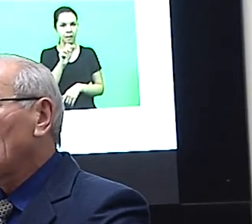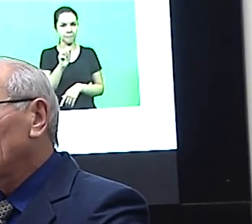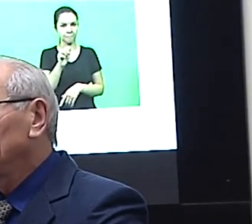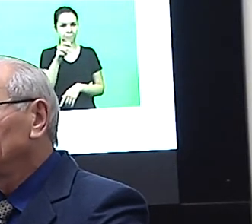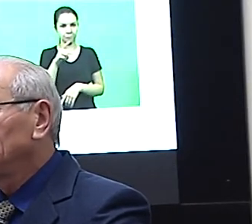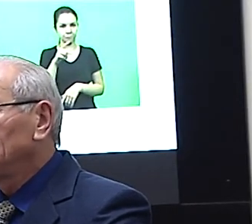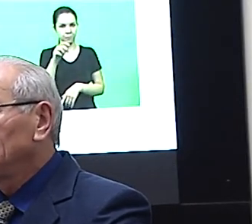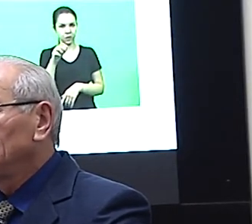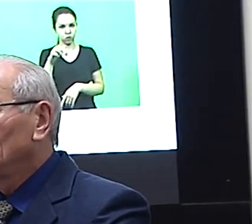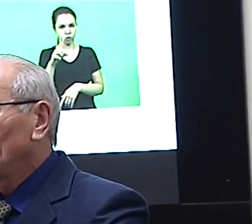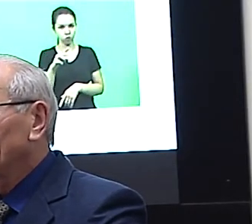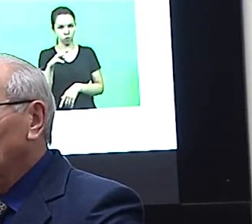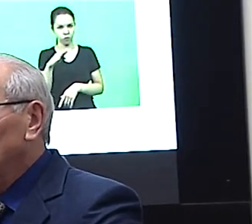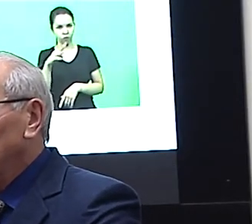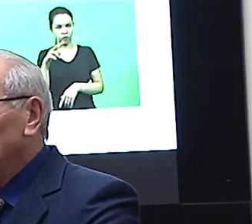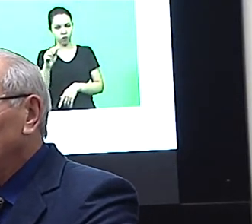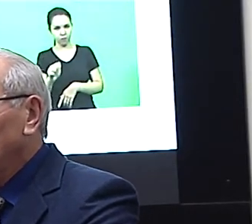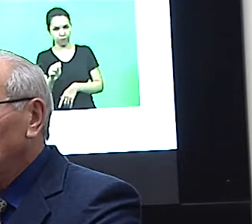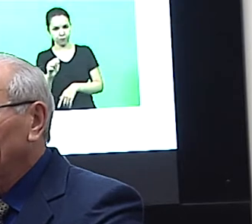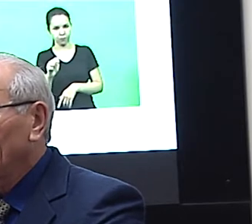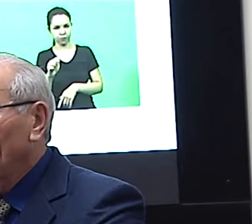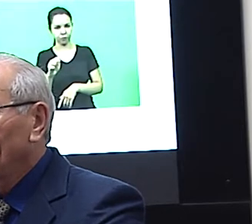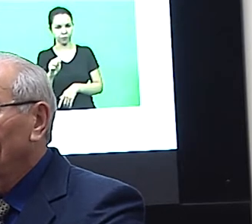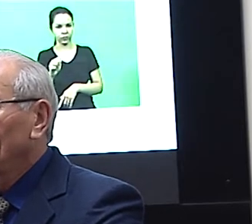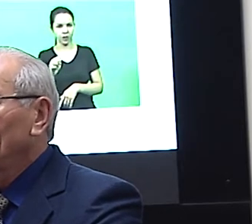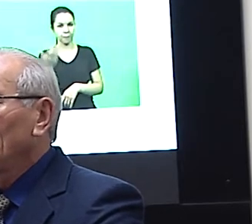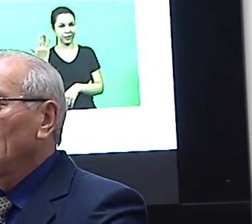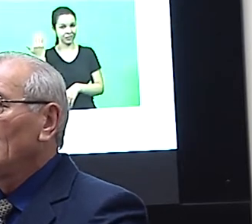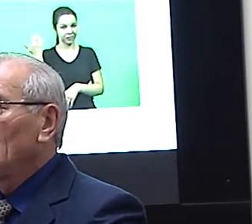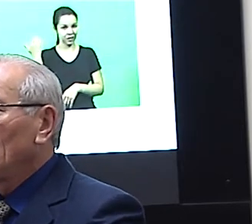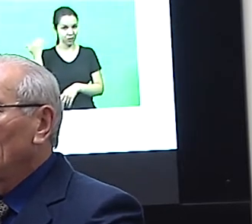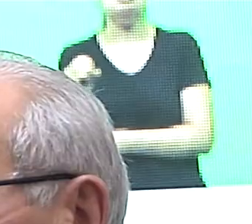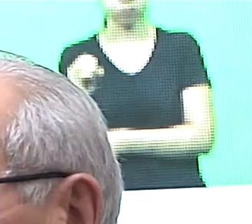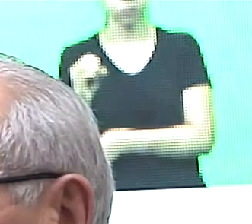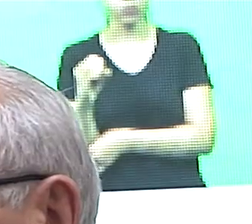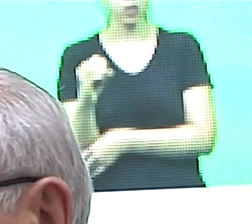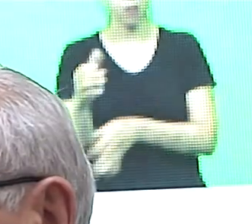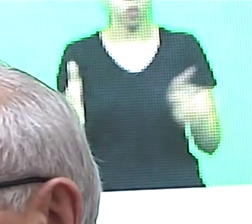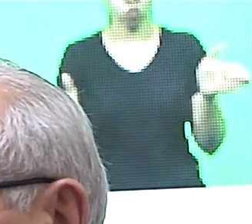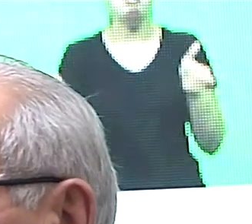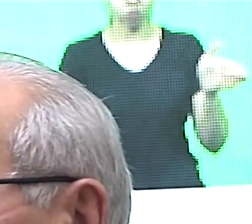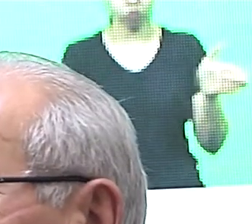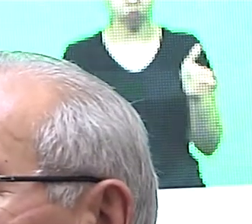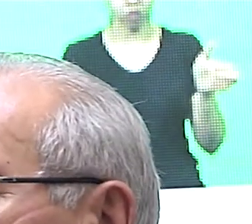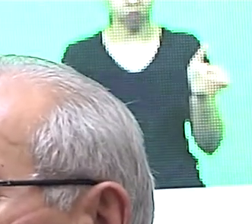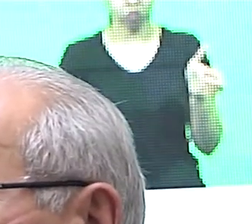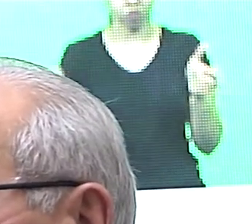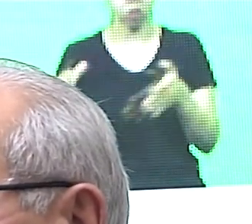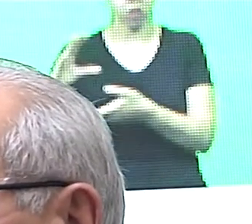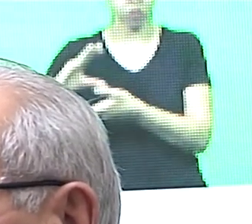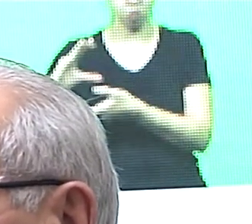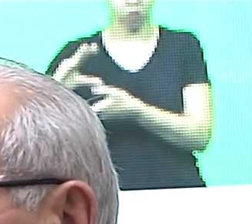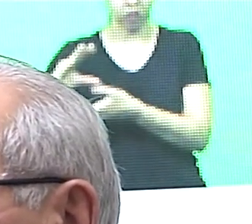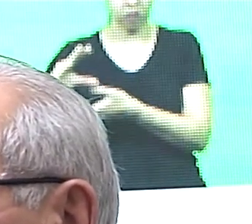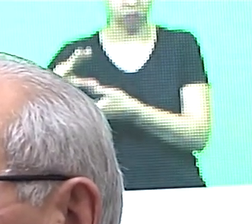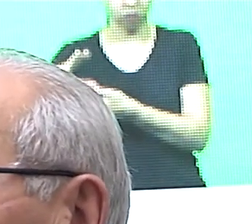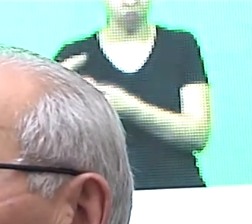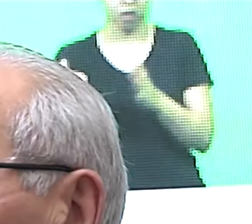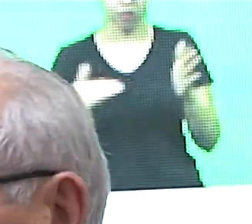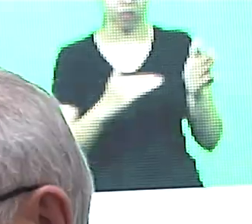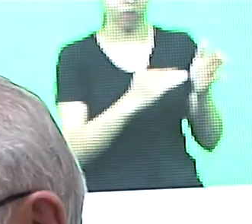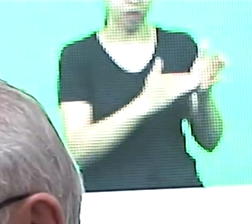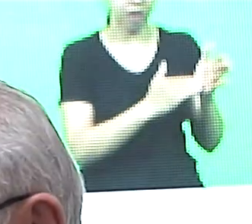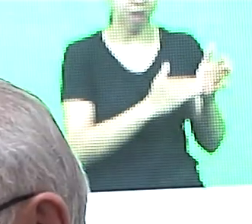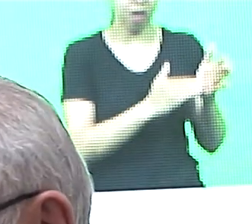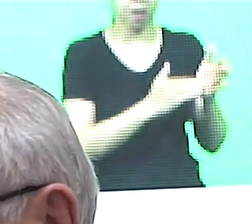falou sobre uma reunião entre ele e o secretário de Estado da Infraestrutura, Tiago Augusto Vieira, para tratar do andamento de